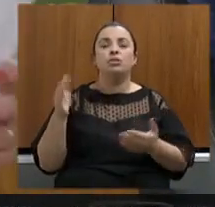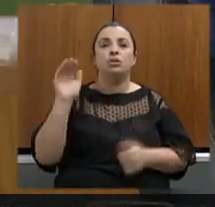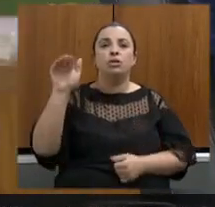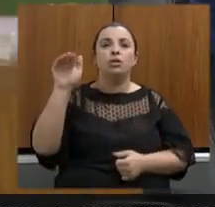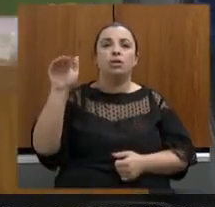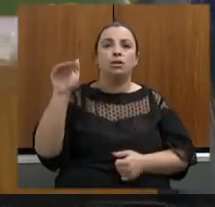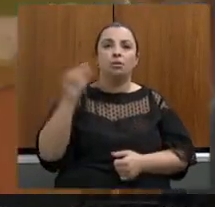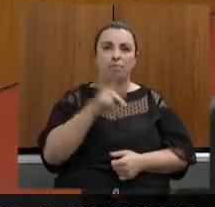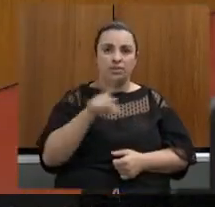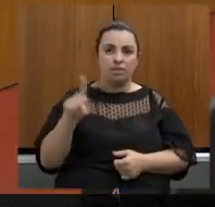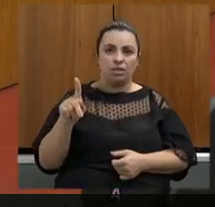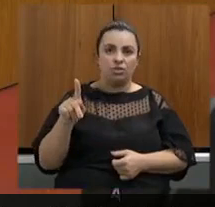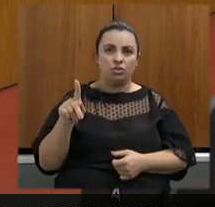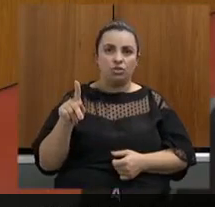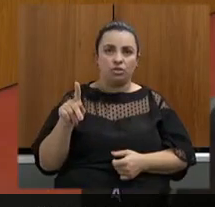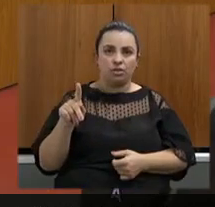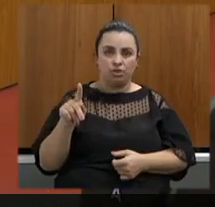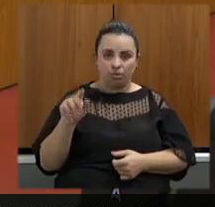já viu